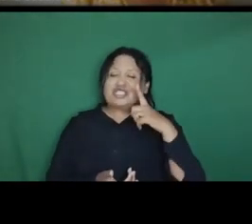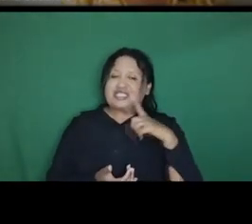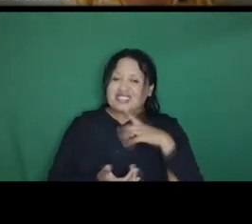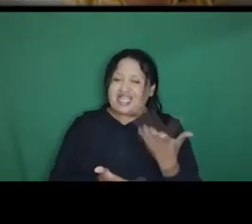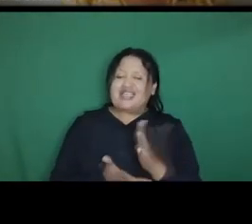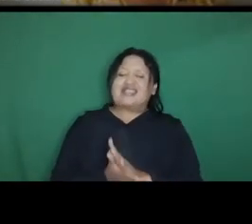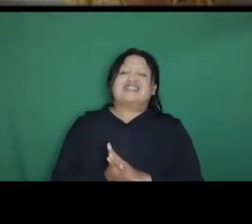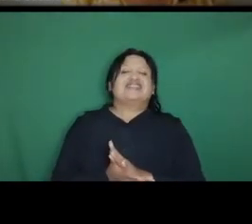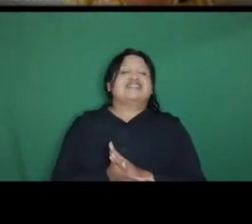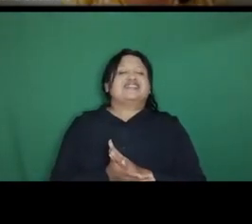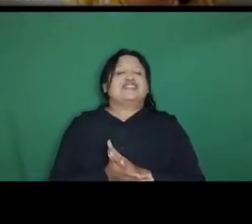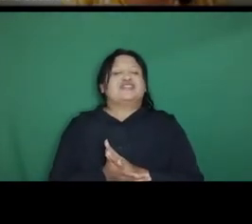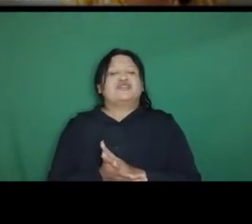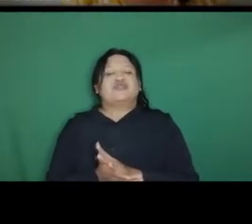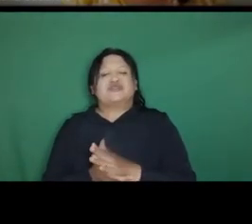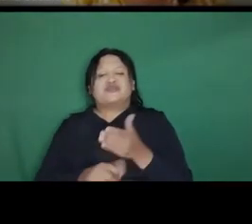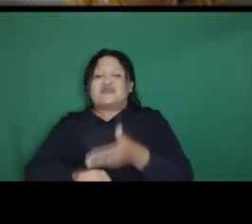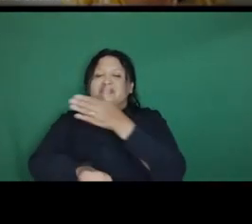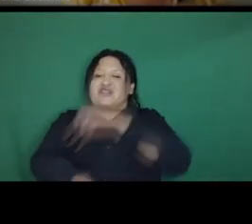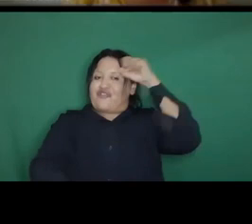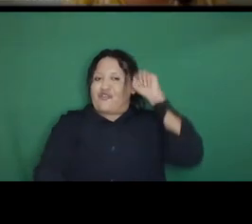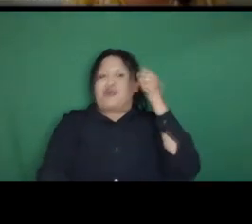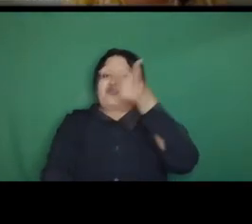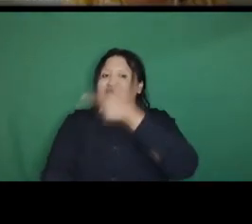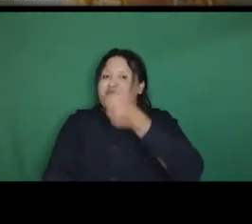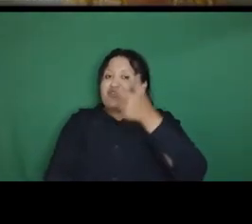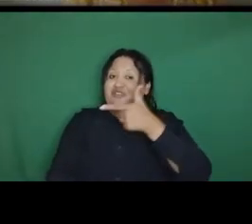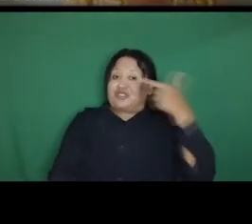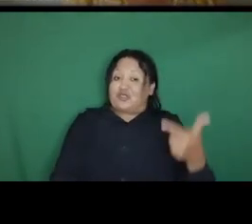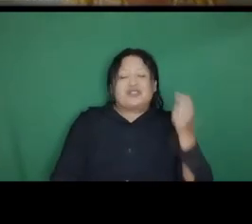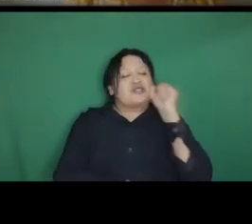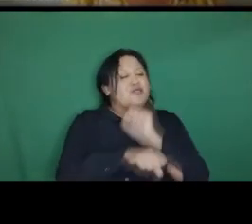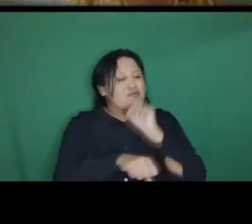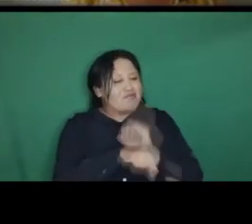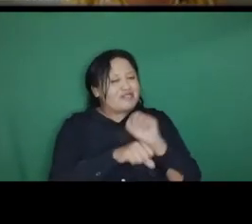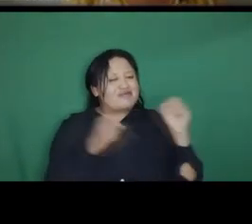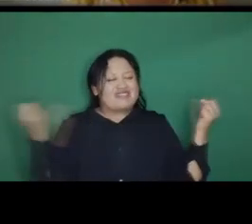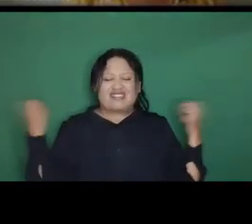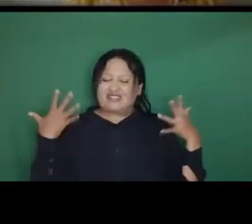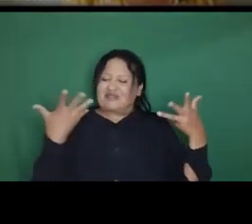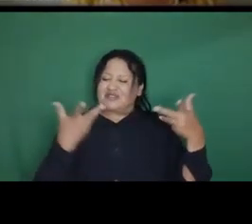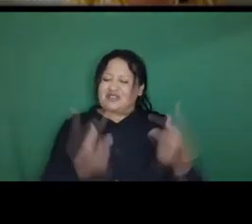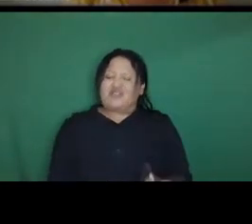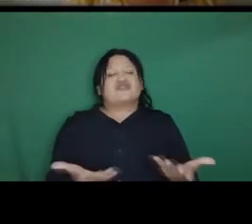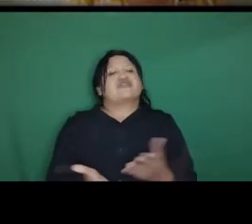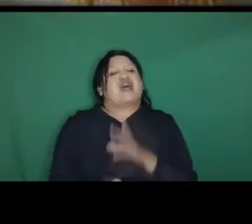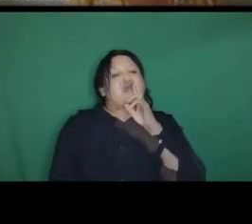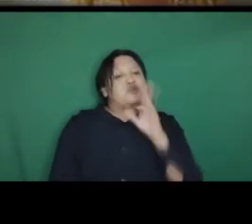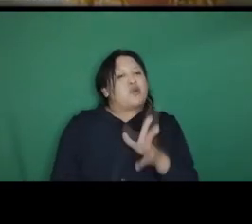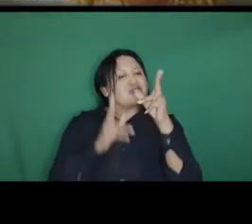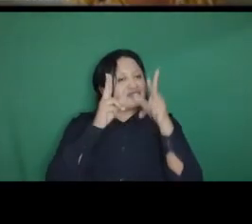Esperamos que tenham tido êxito na resolução das mesmas e vamos seguindo aí né Com os